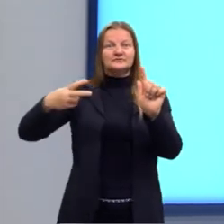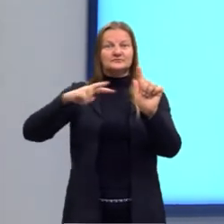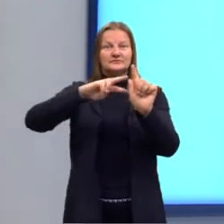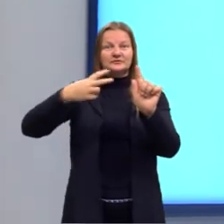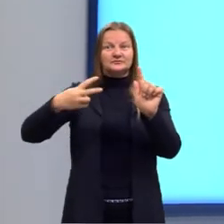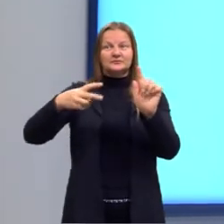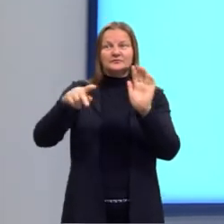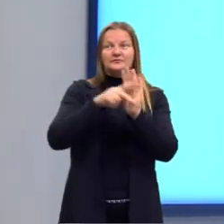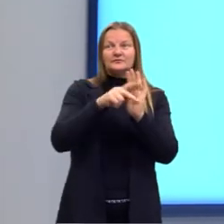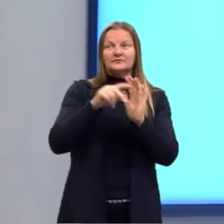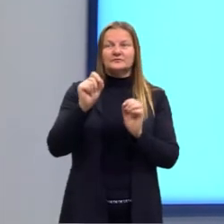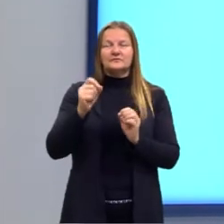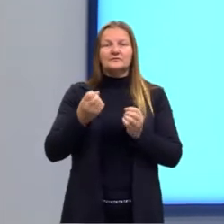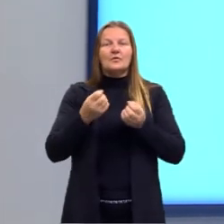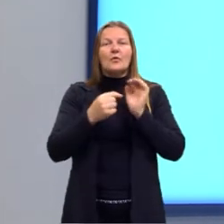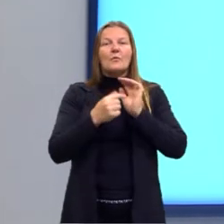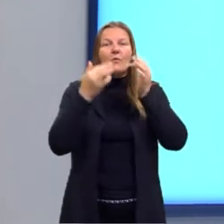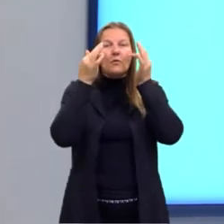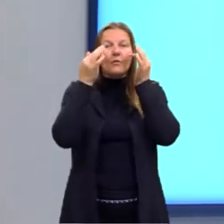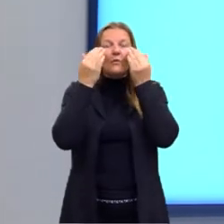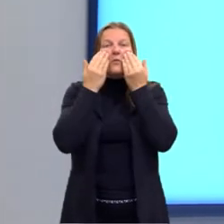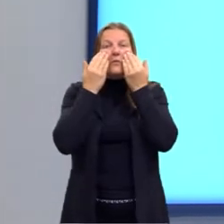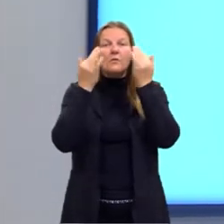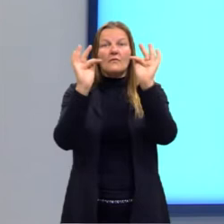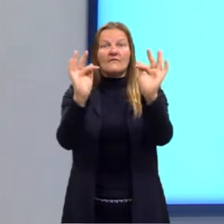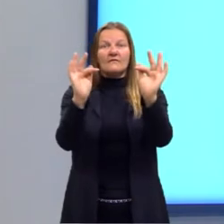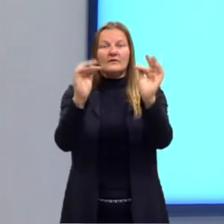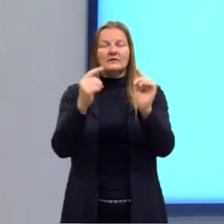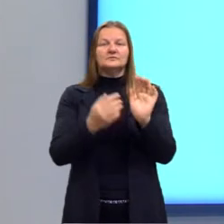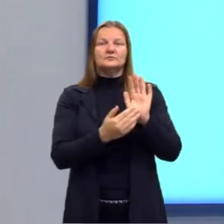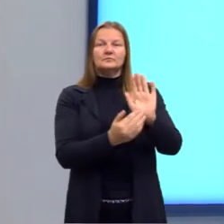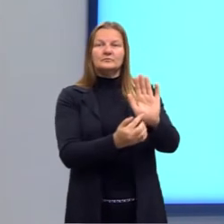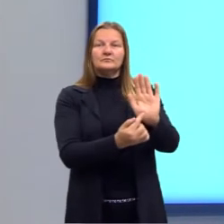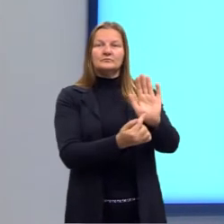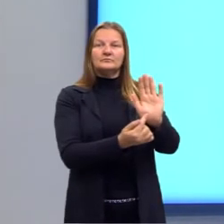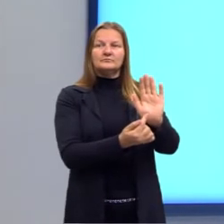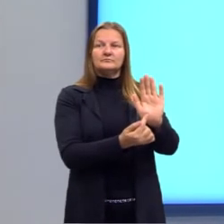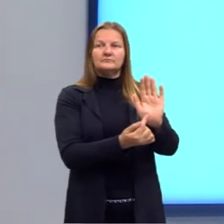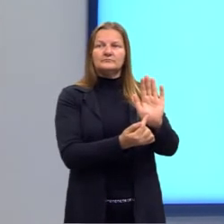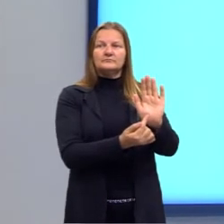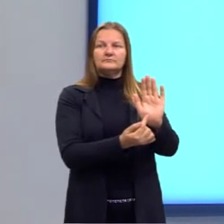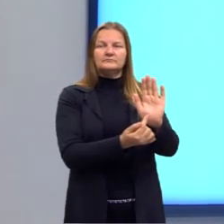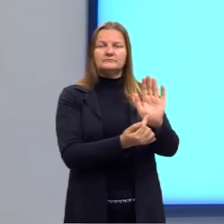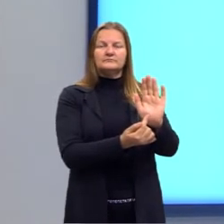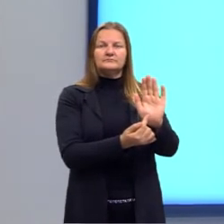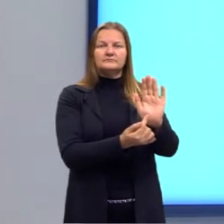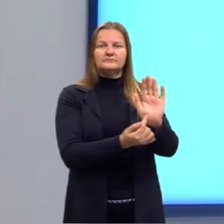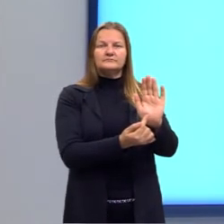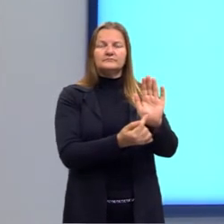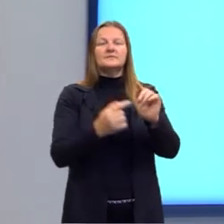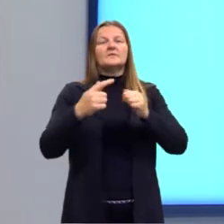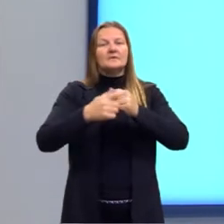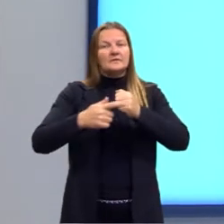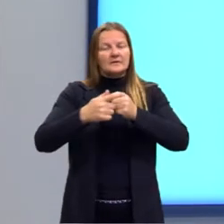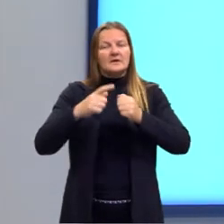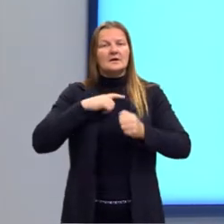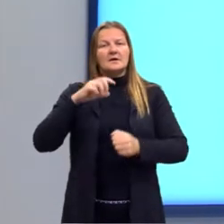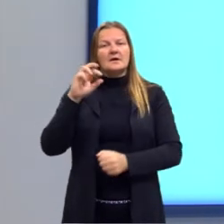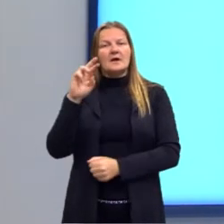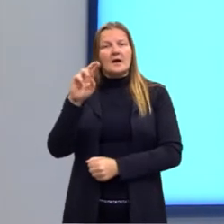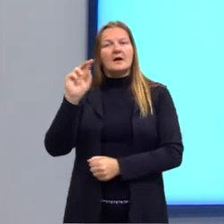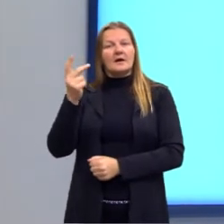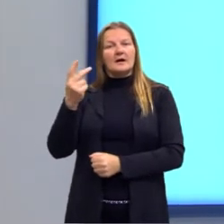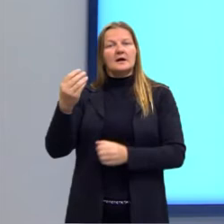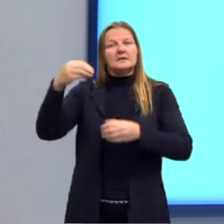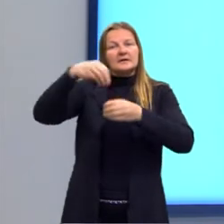elas vão expressar no fenótipo o que vão possuir aglutinogênio RH nas